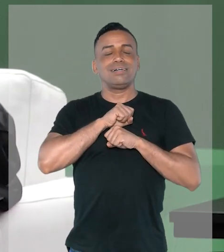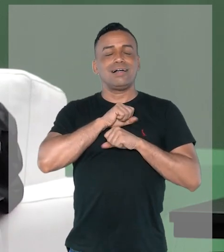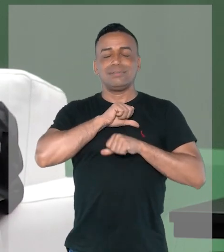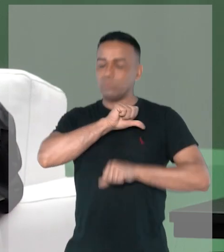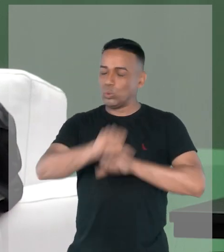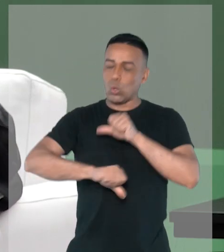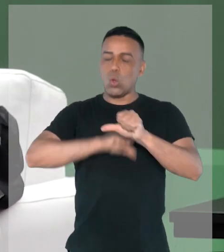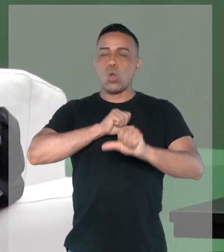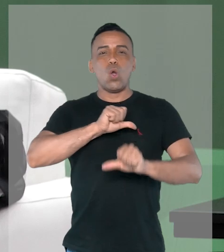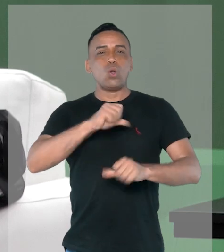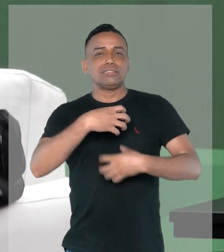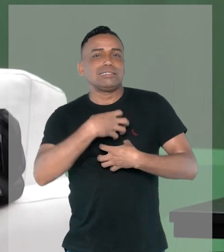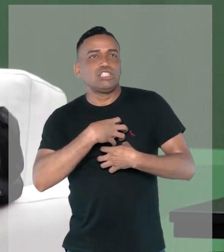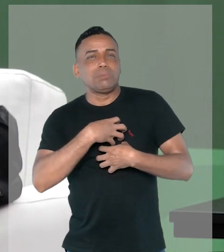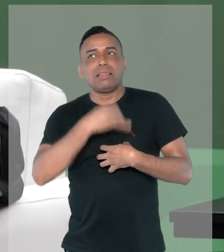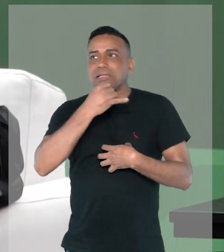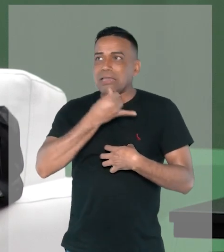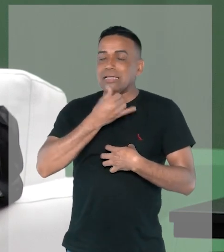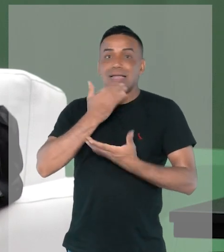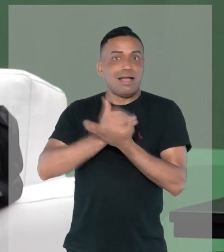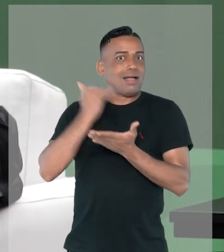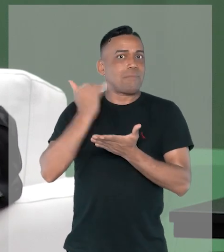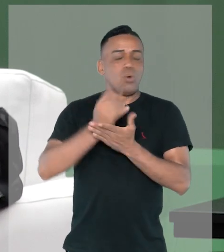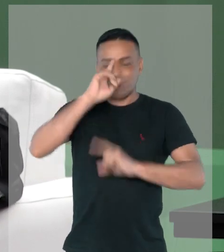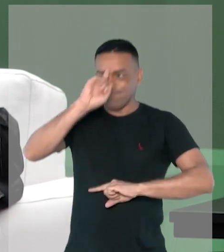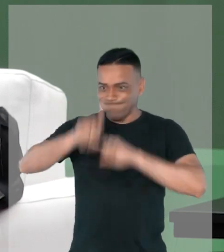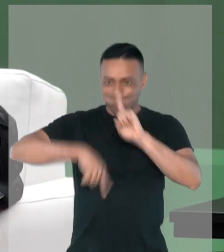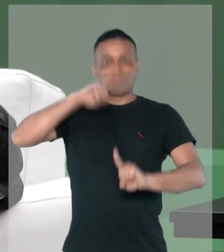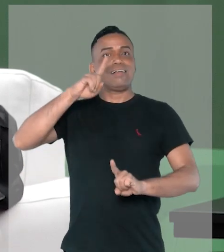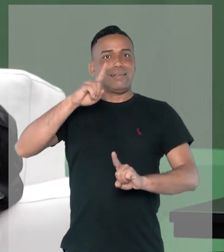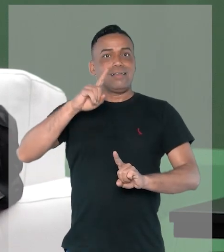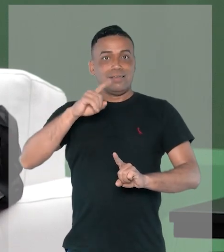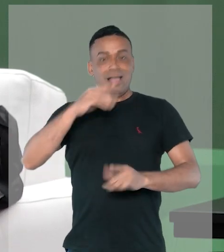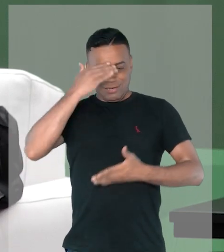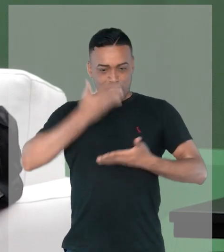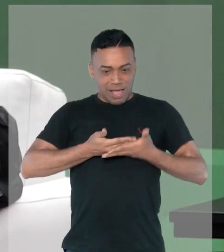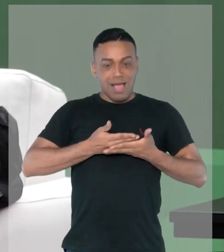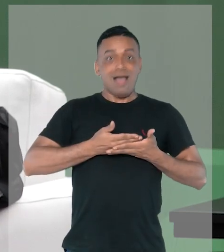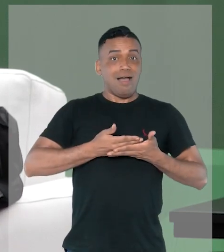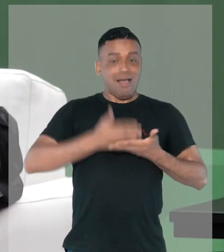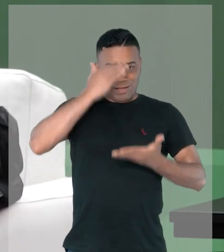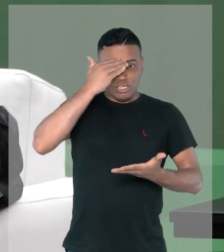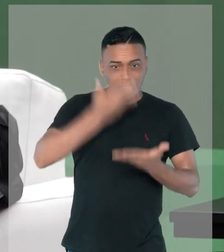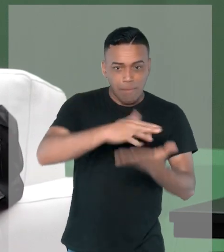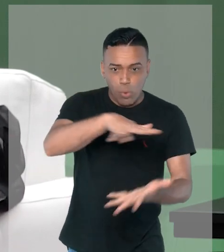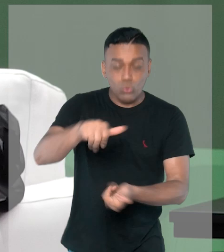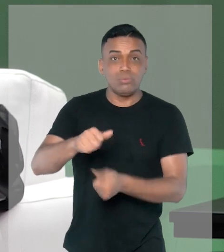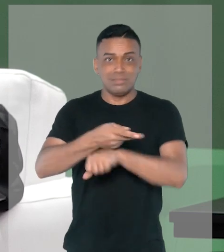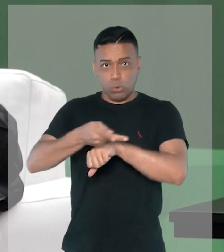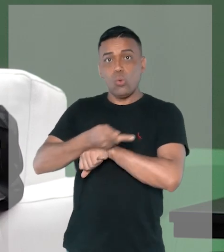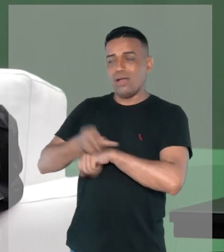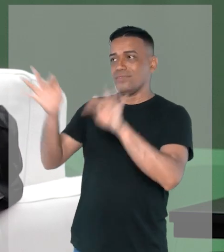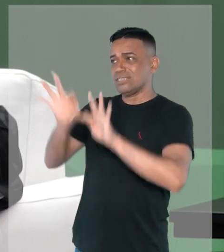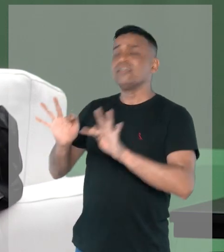de inércia que ele estava, de tristeza, e passou a apreciar mais a si, ao mundo, não é isso? Sim, com Mas ele ainda está certeza. procurando. Tem Ainda. uma frase